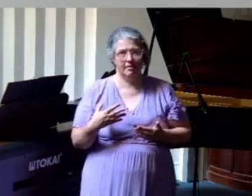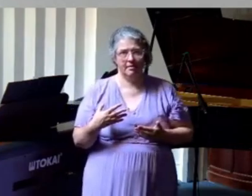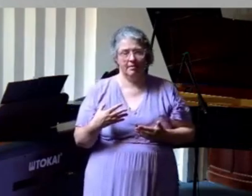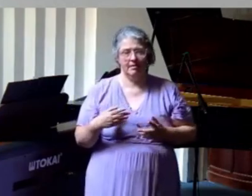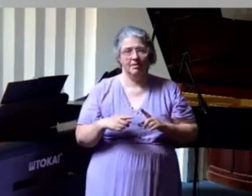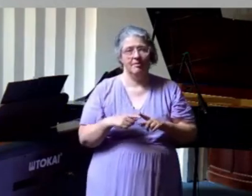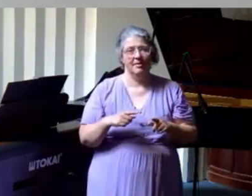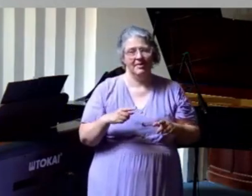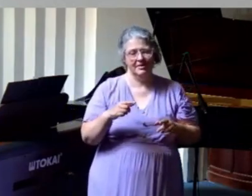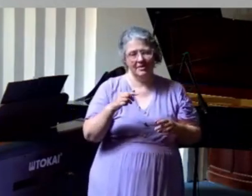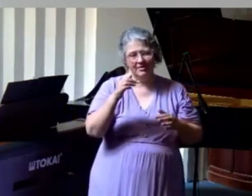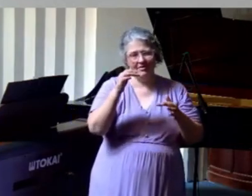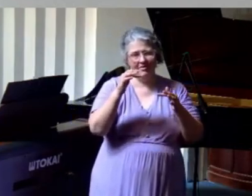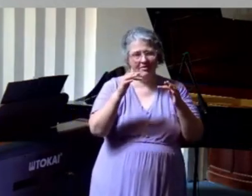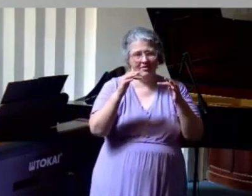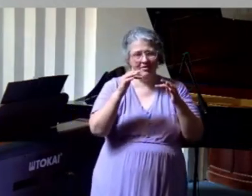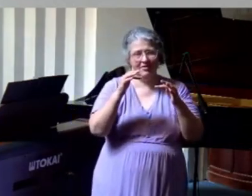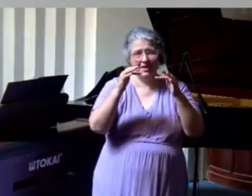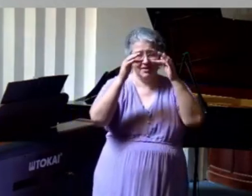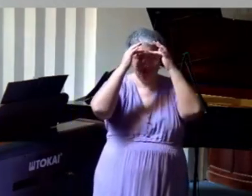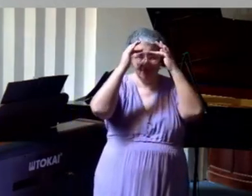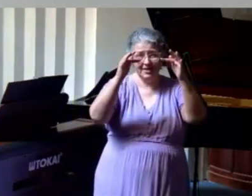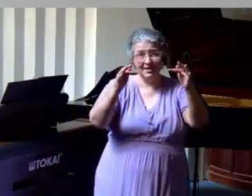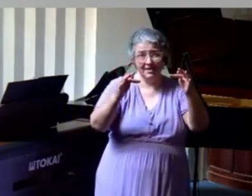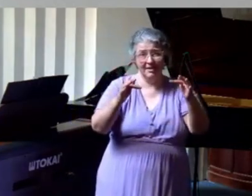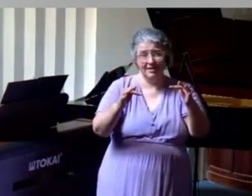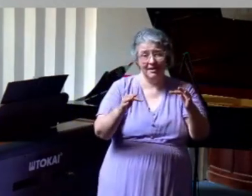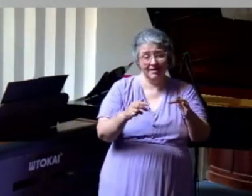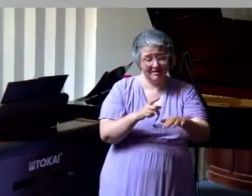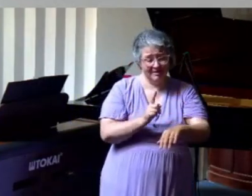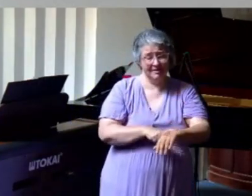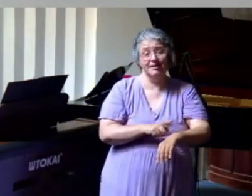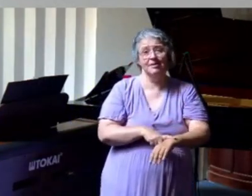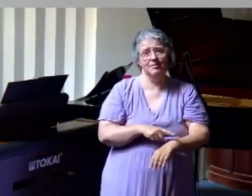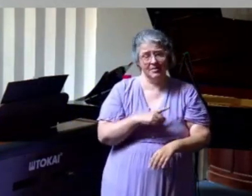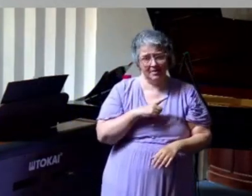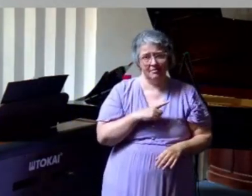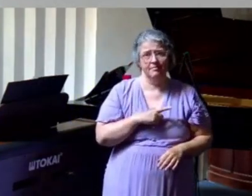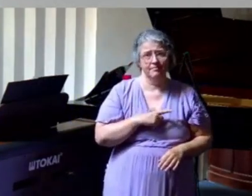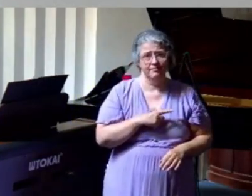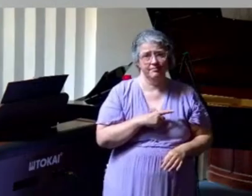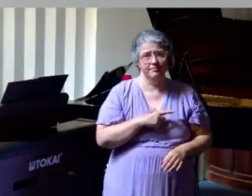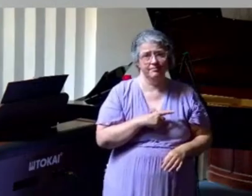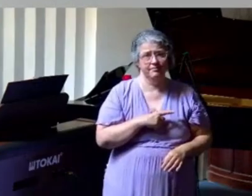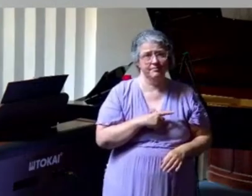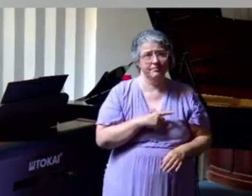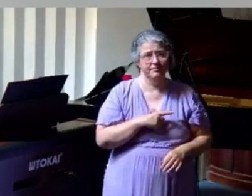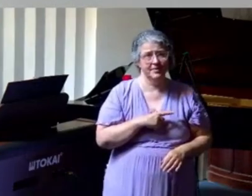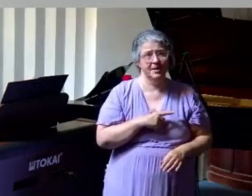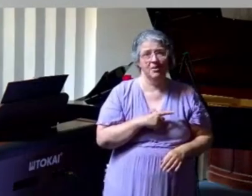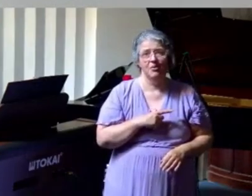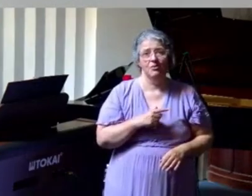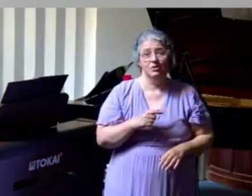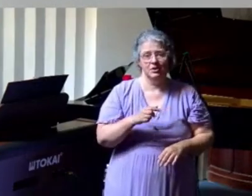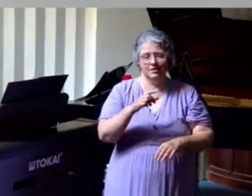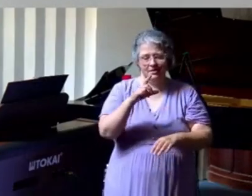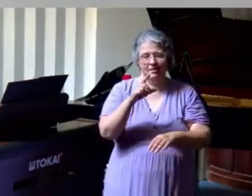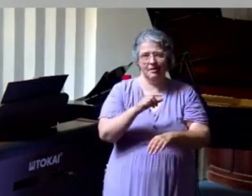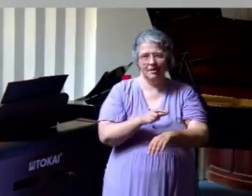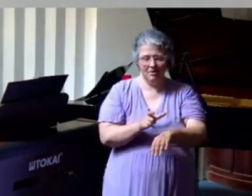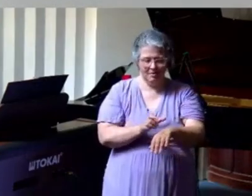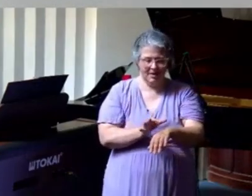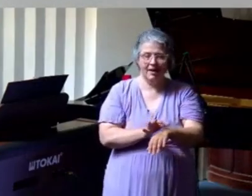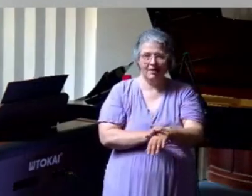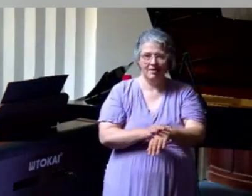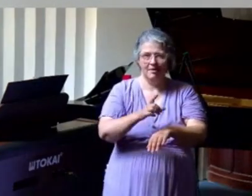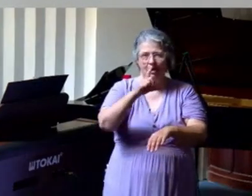sua fidelidade tem preço ou tem tempo. Um dia a corda acaba. Se esse